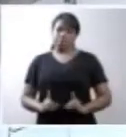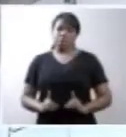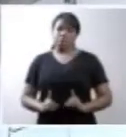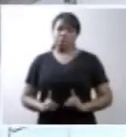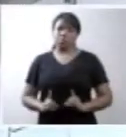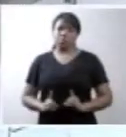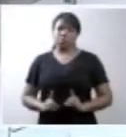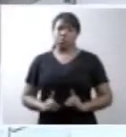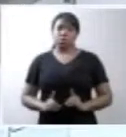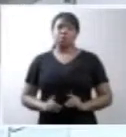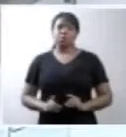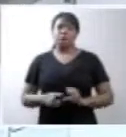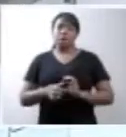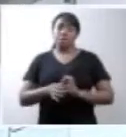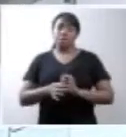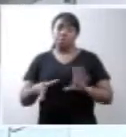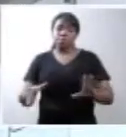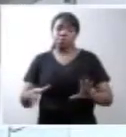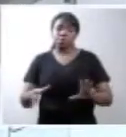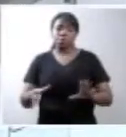deficiência é permitir